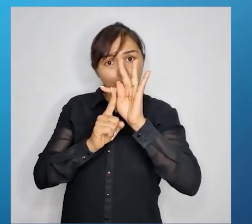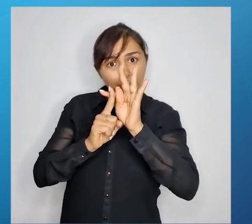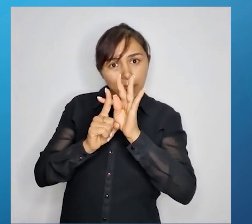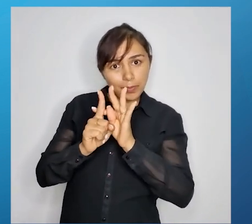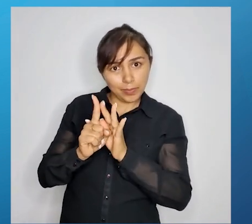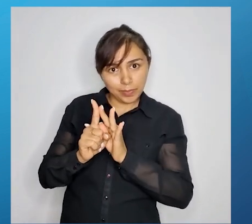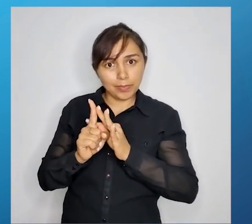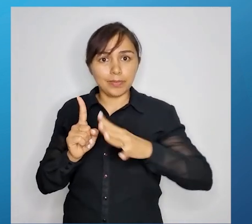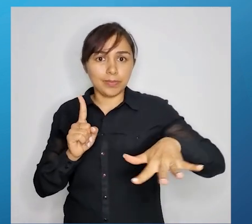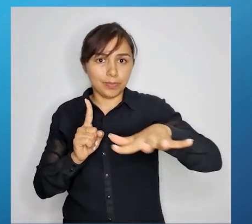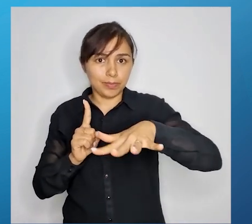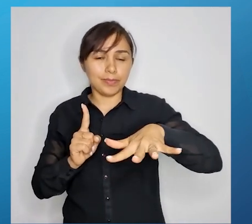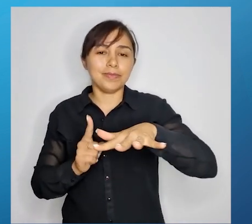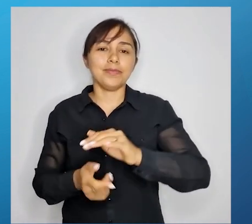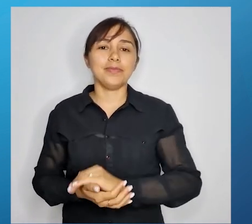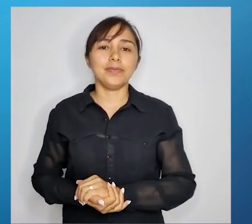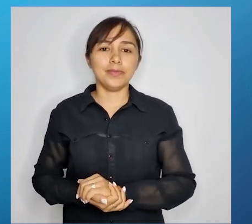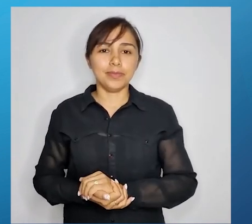condução.